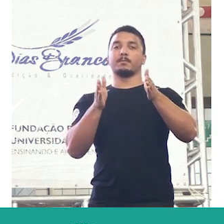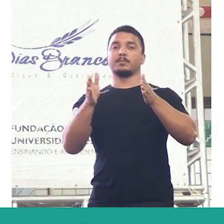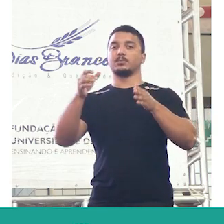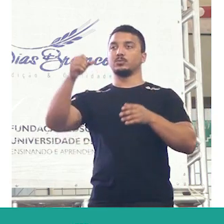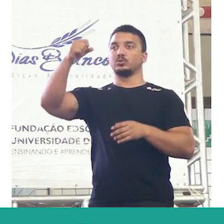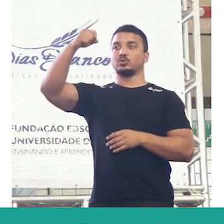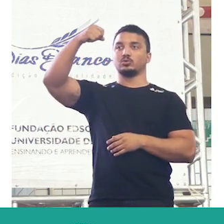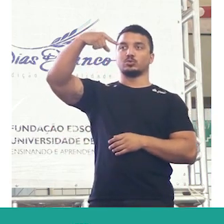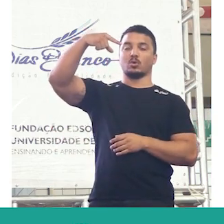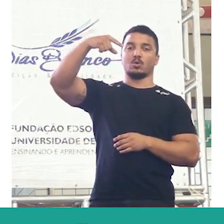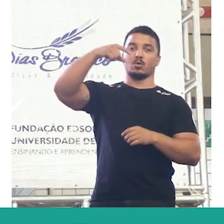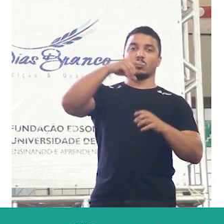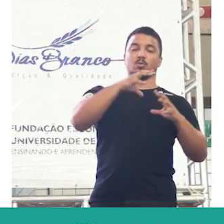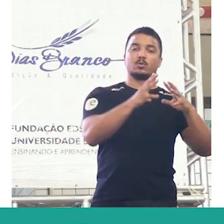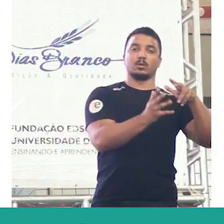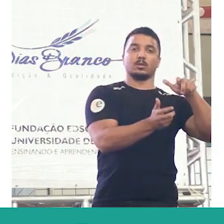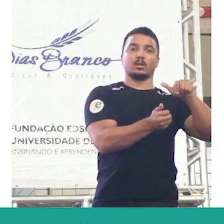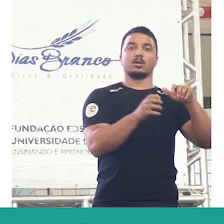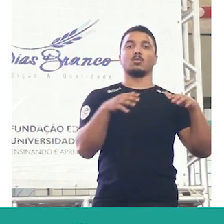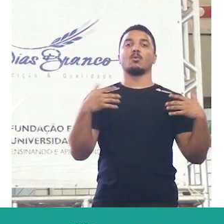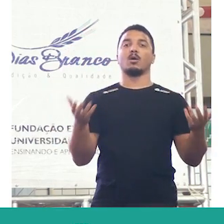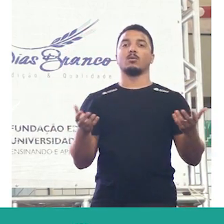entre o Sol e a Terra? Falem.